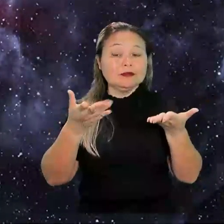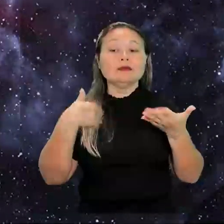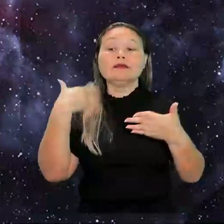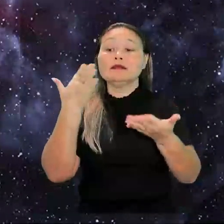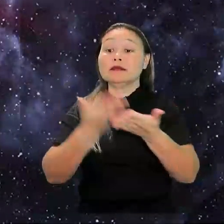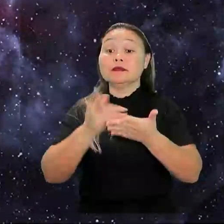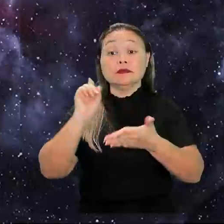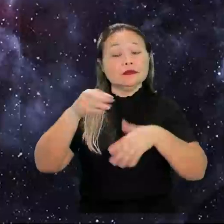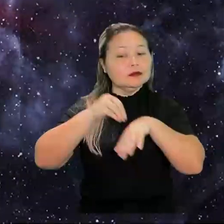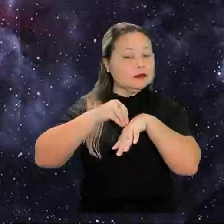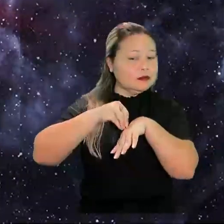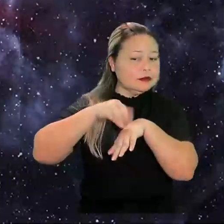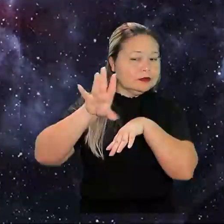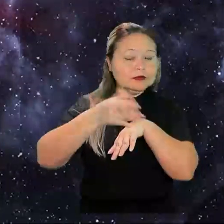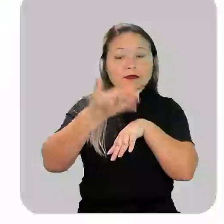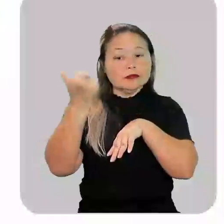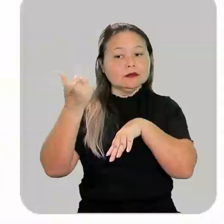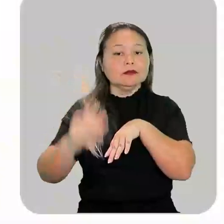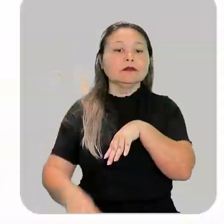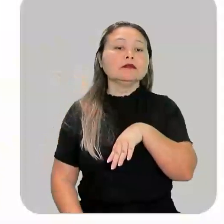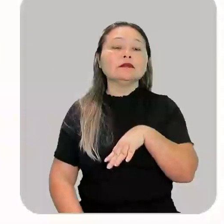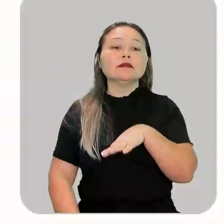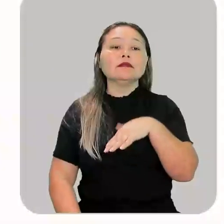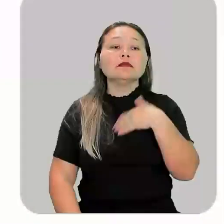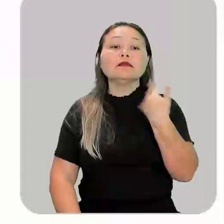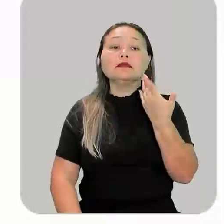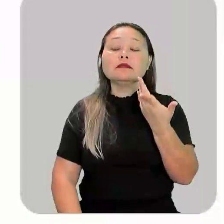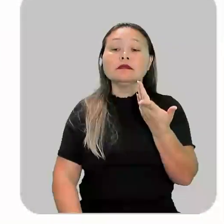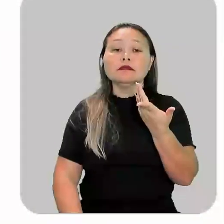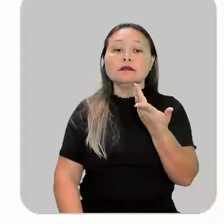aula é uma dica, vamos lá.